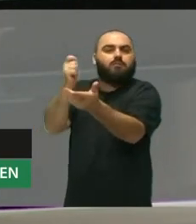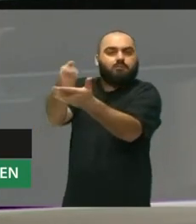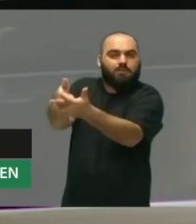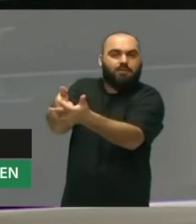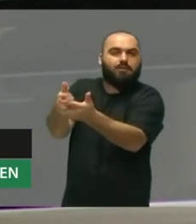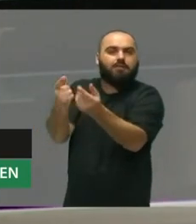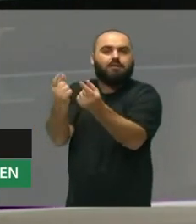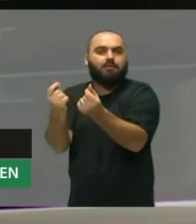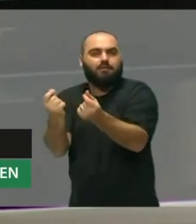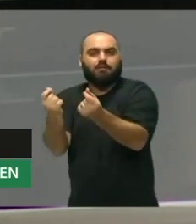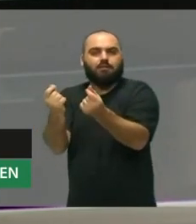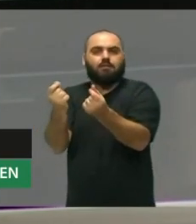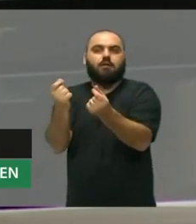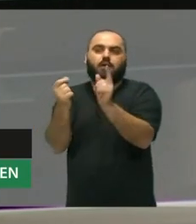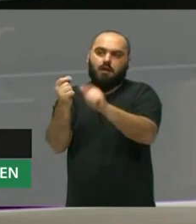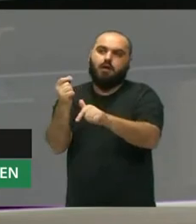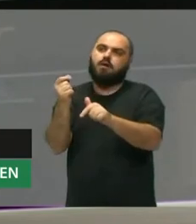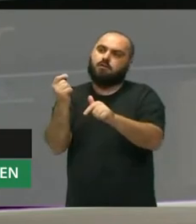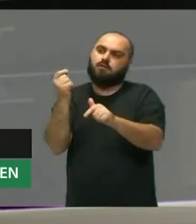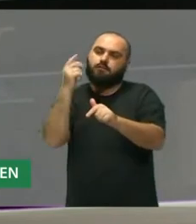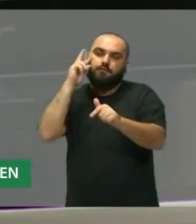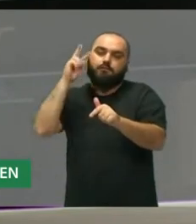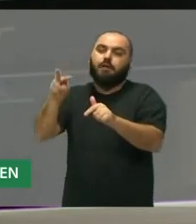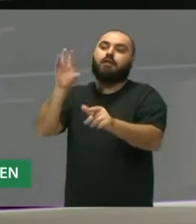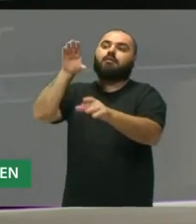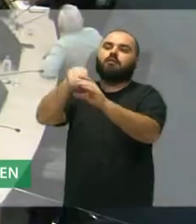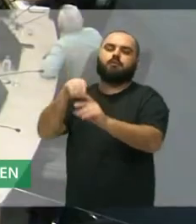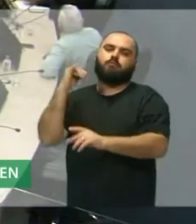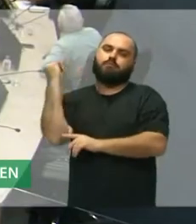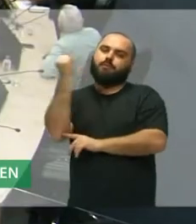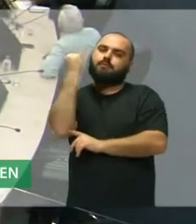importante para a discussão. Muito obrigado.